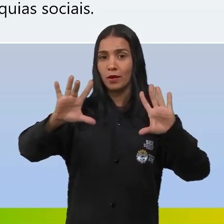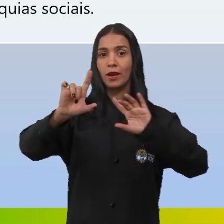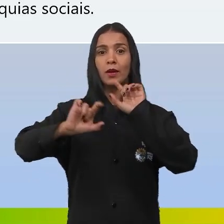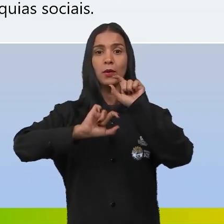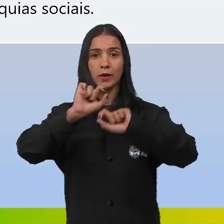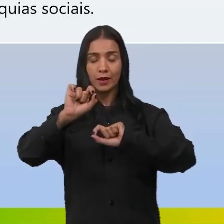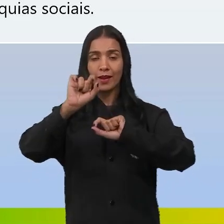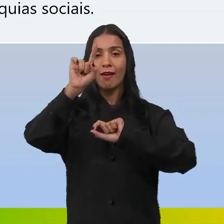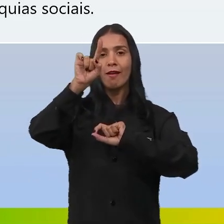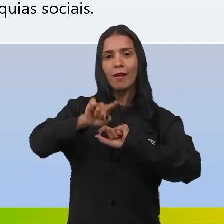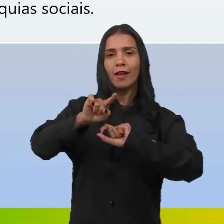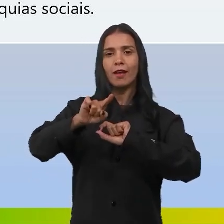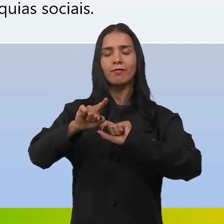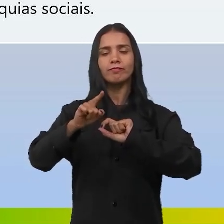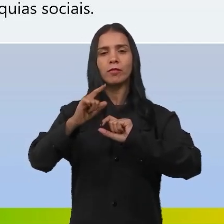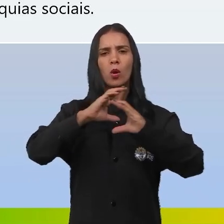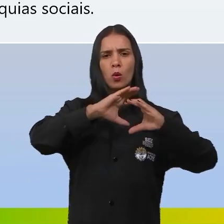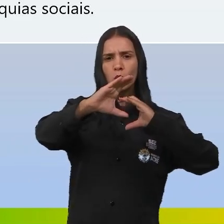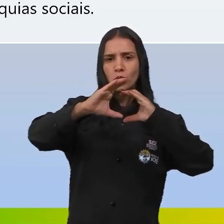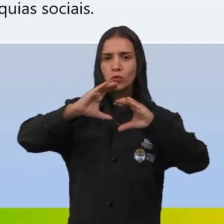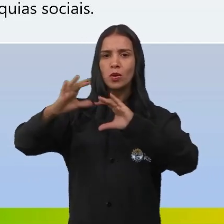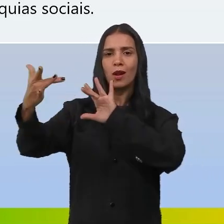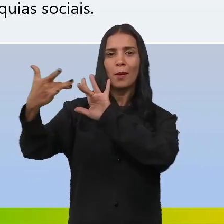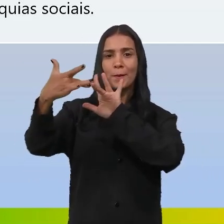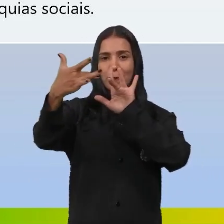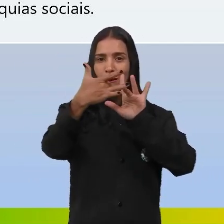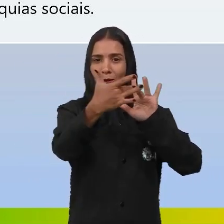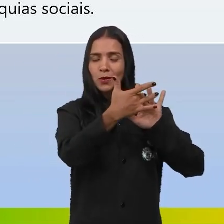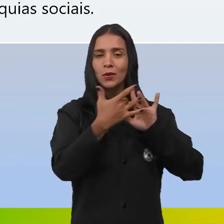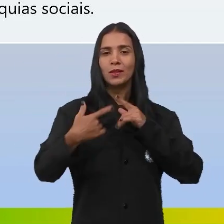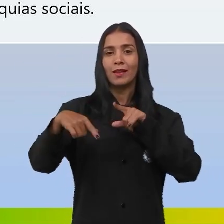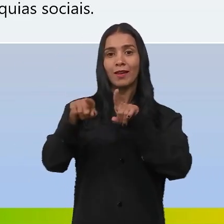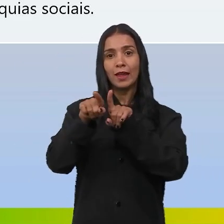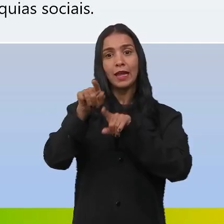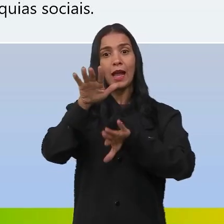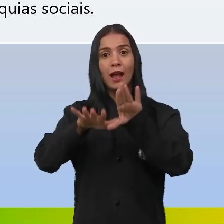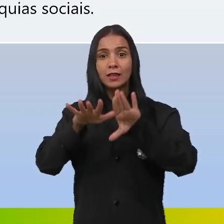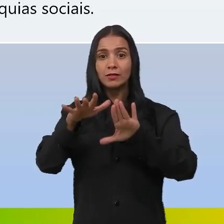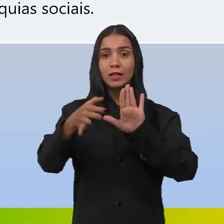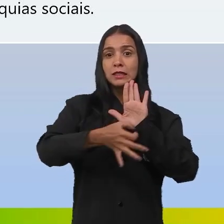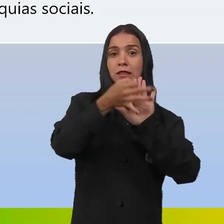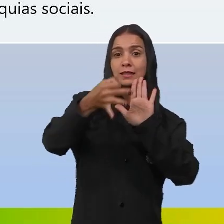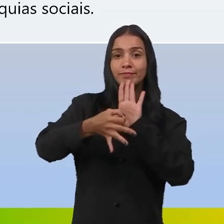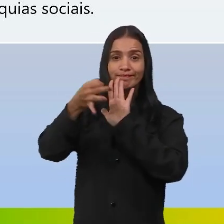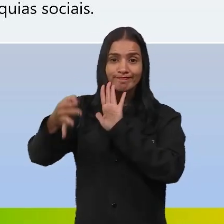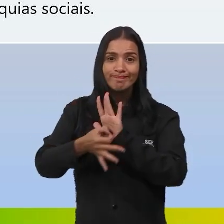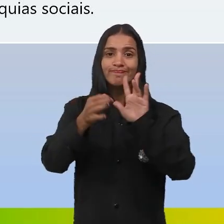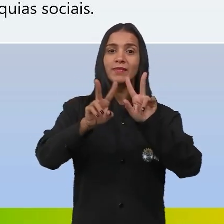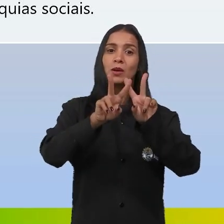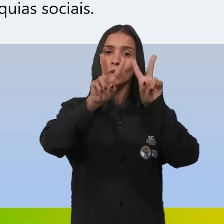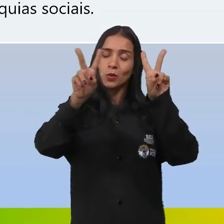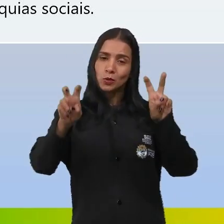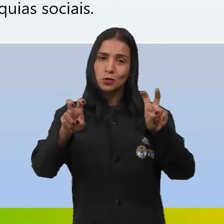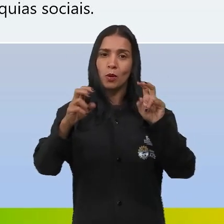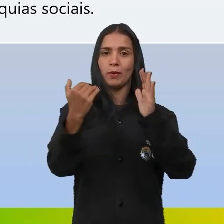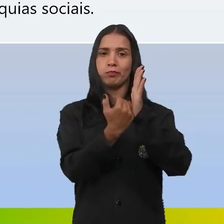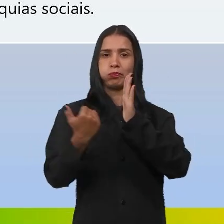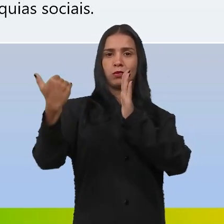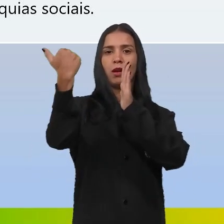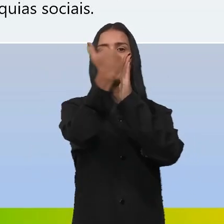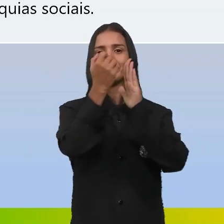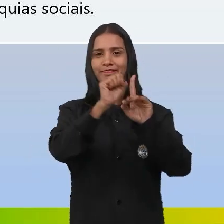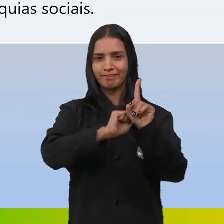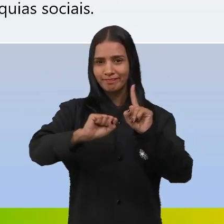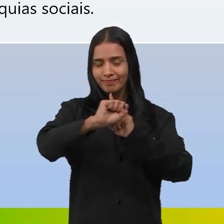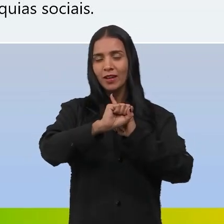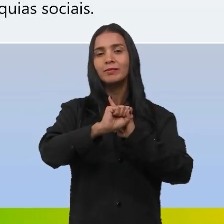corporais que questionam hierarquias sociais. Então, essas expressões, o uso do nosso corpo, ele